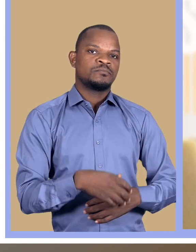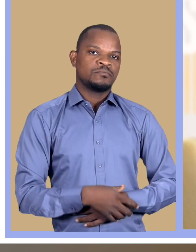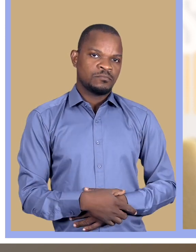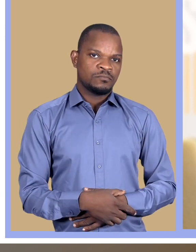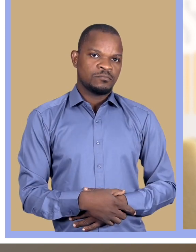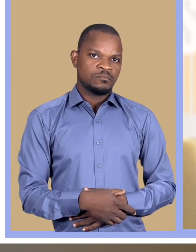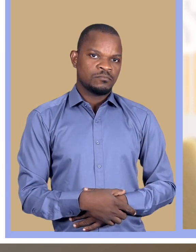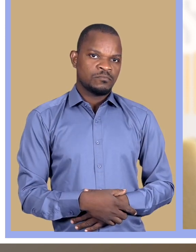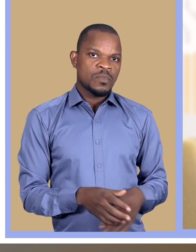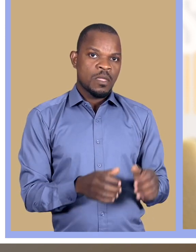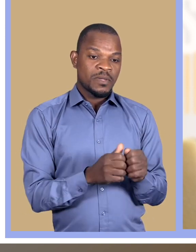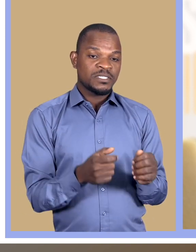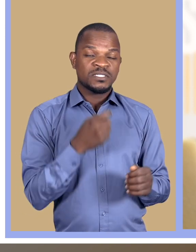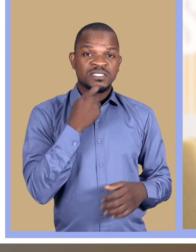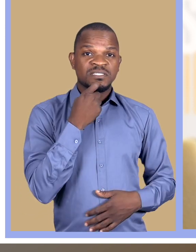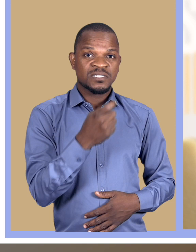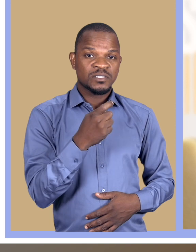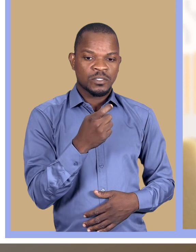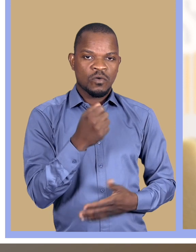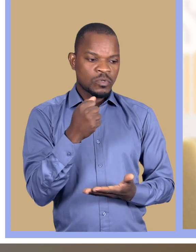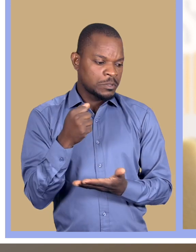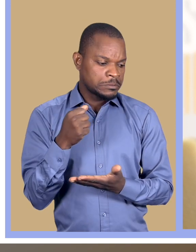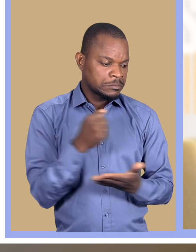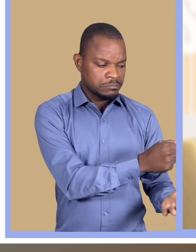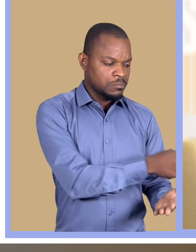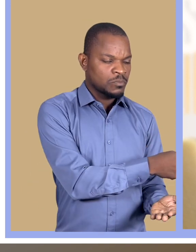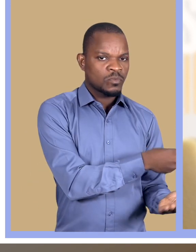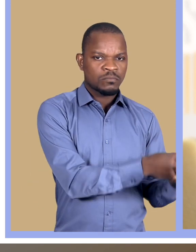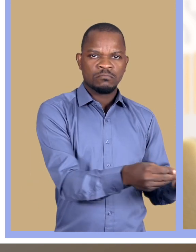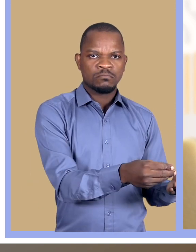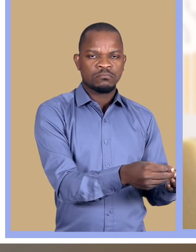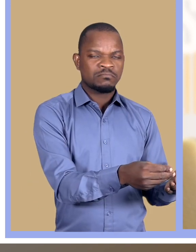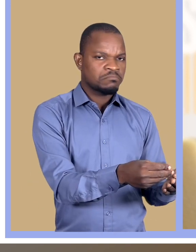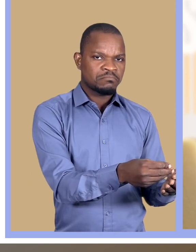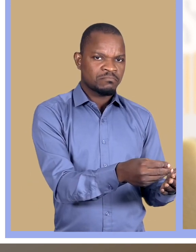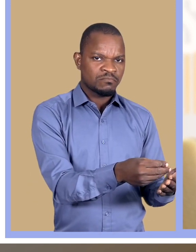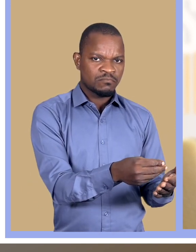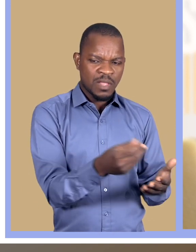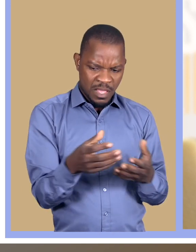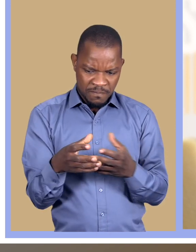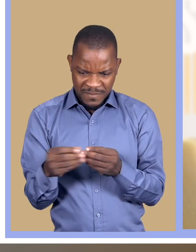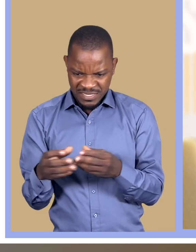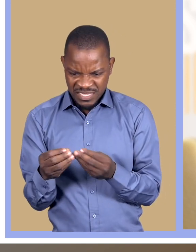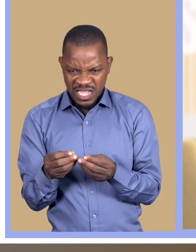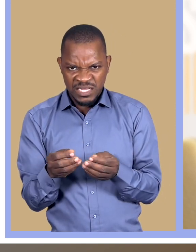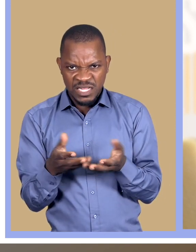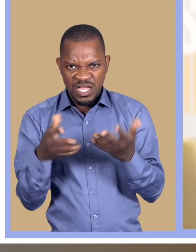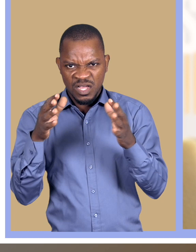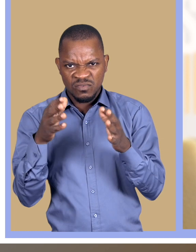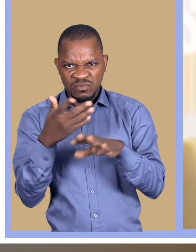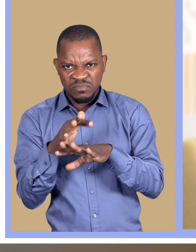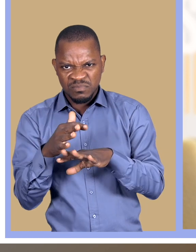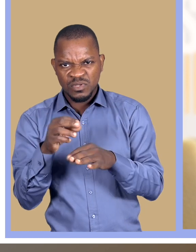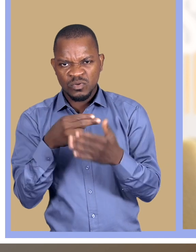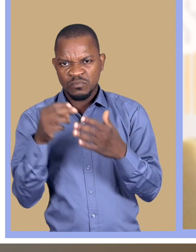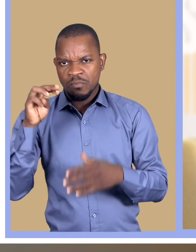fundos a uma organização para fazer a compra, mas então doem as mudas de mangal. As árvores